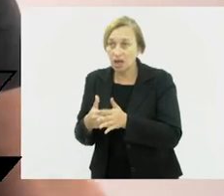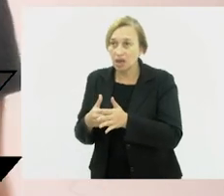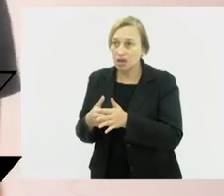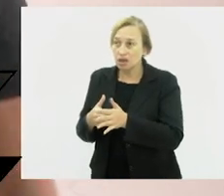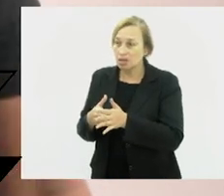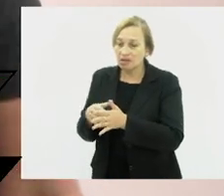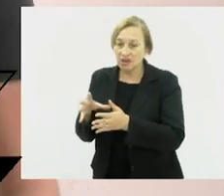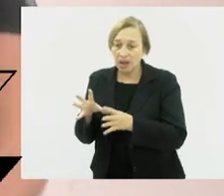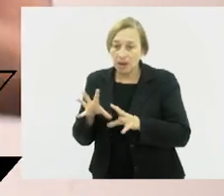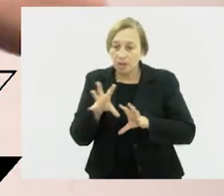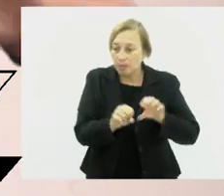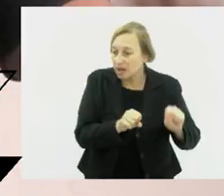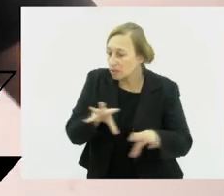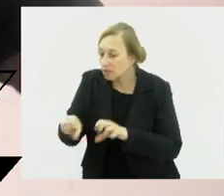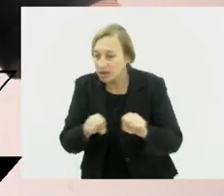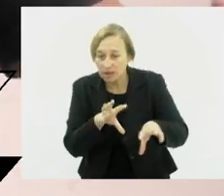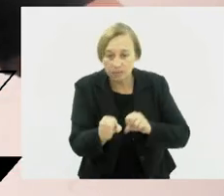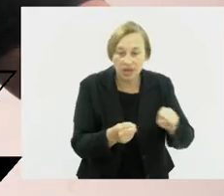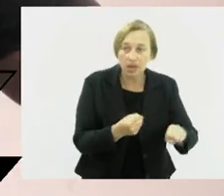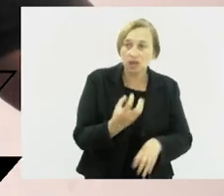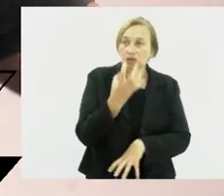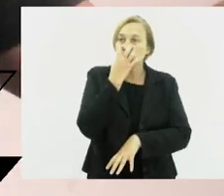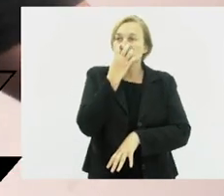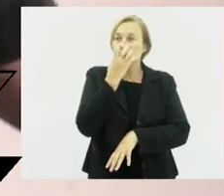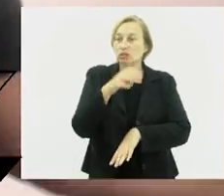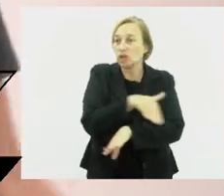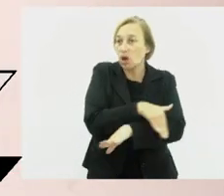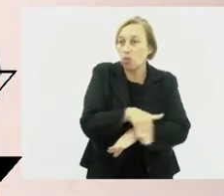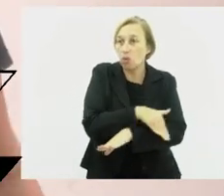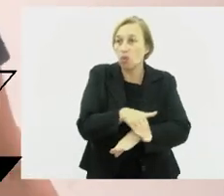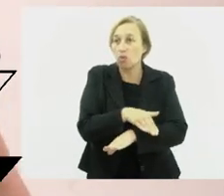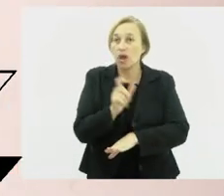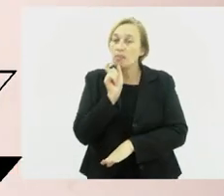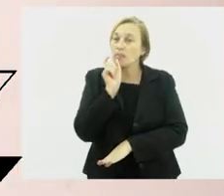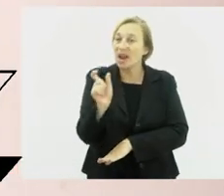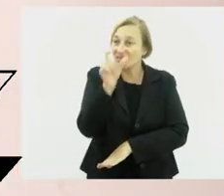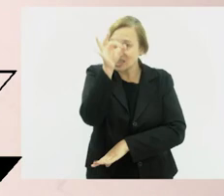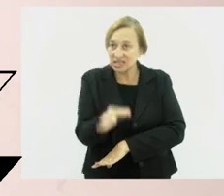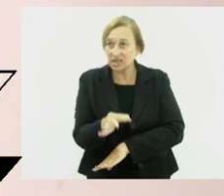catando bicho na rua. A palavra certa, desculpem, é essa.